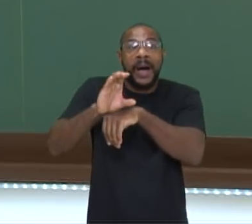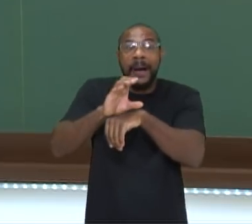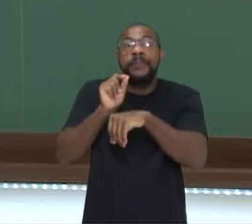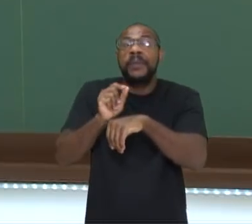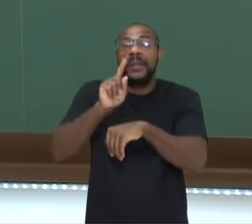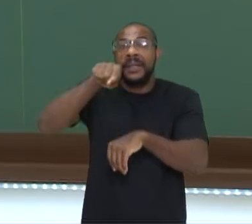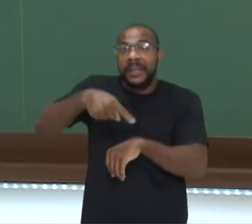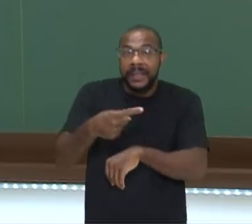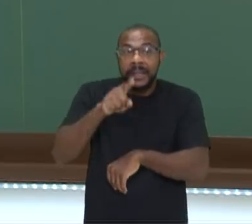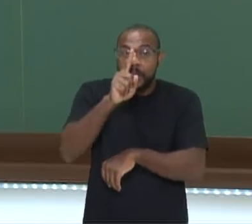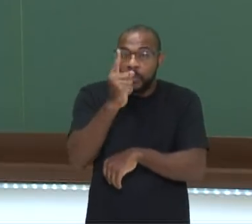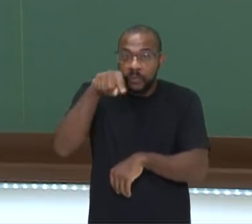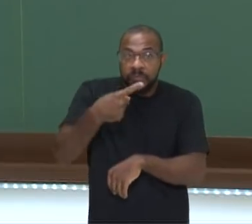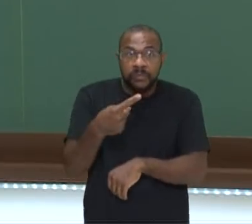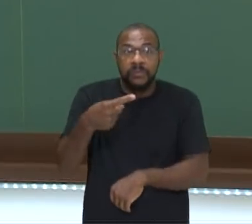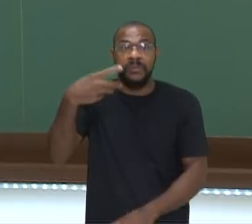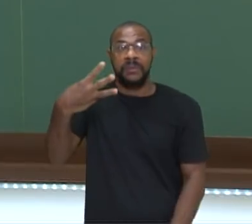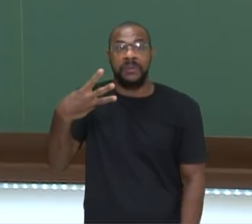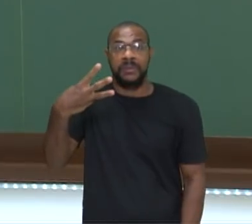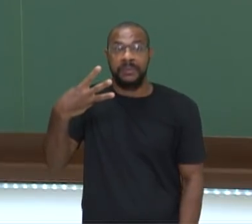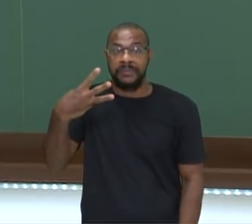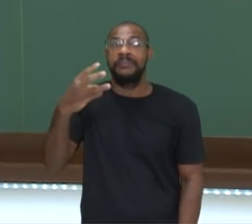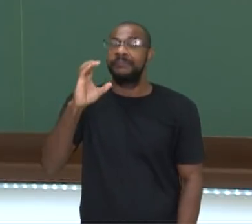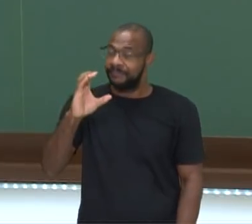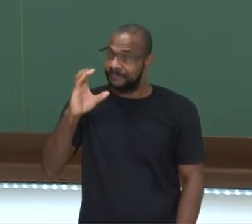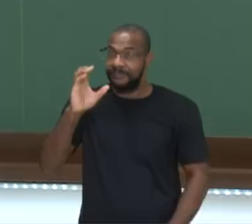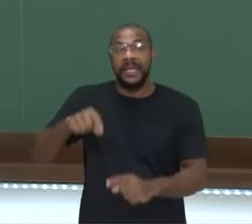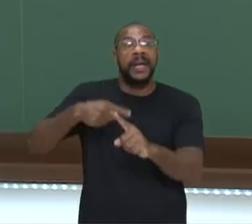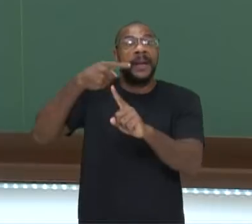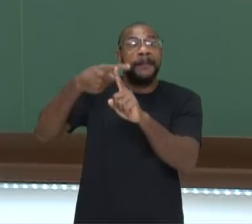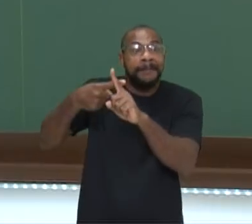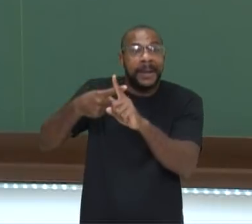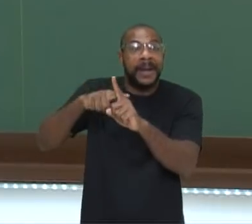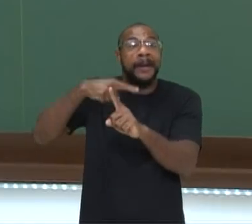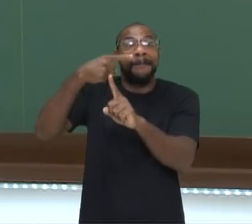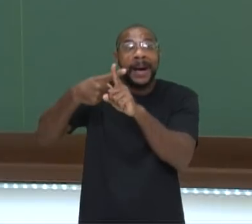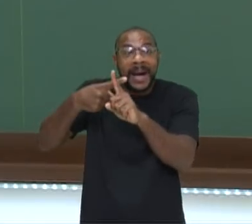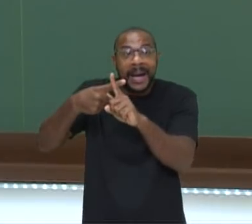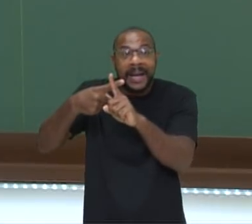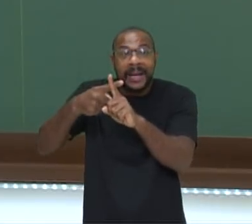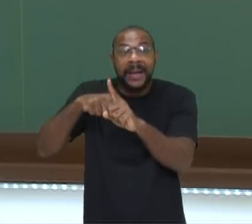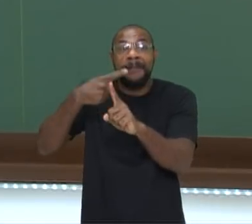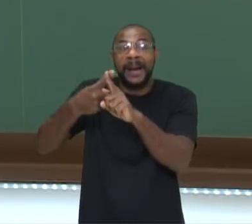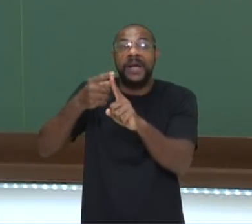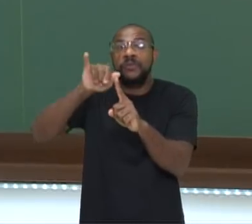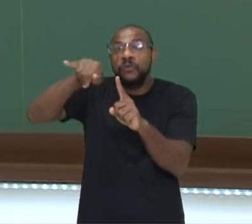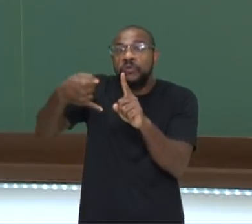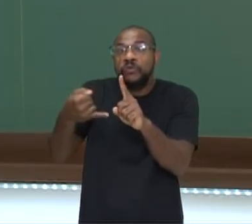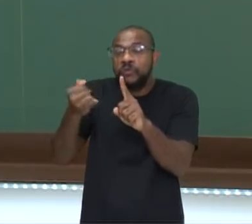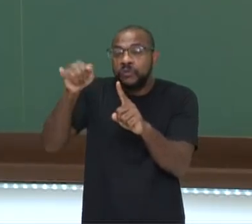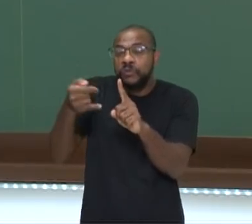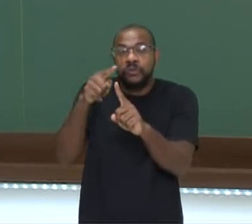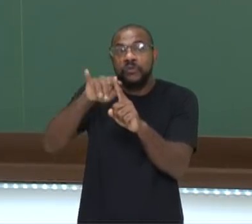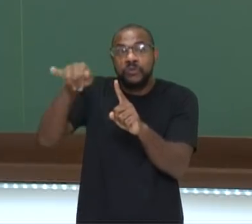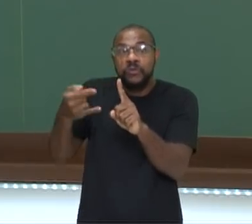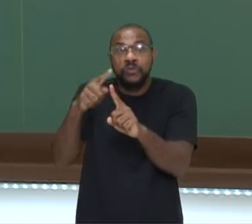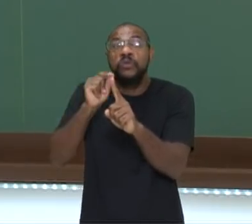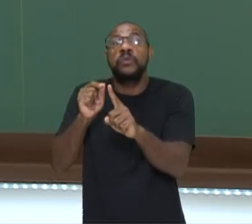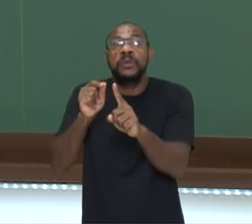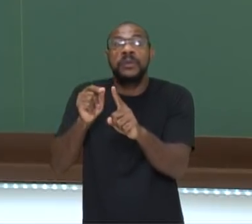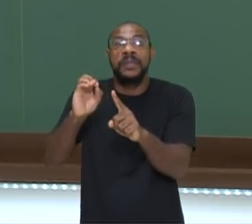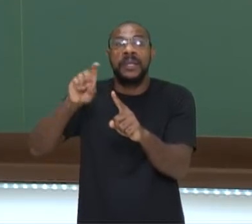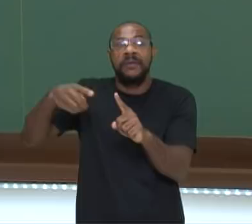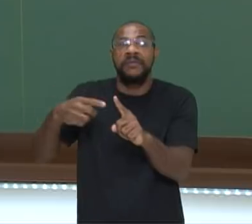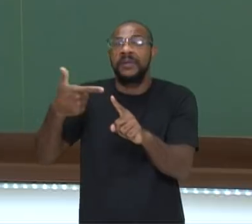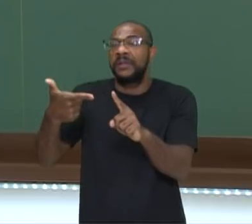segunda aplicação era 1,3 do capital inicial. O juro desta segunda aplicação,